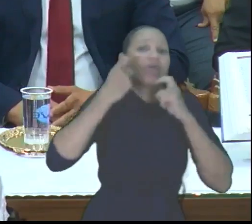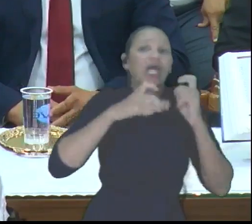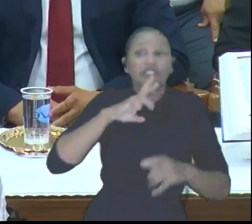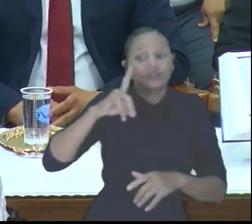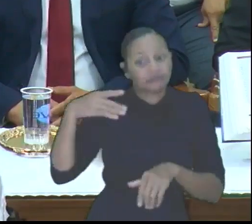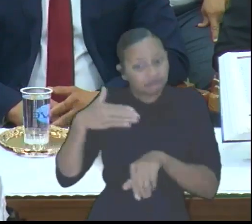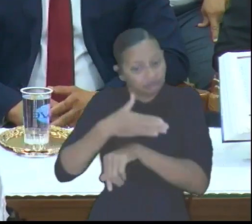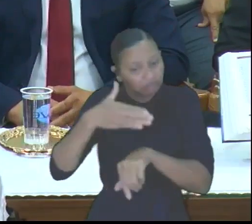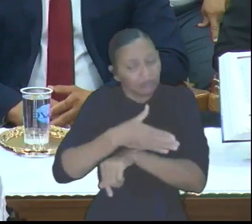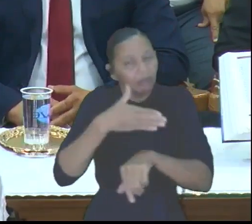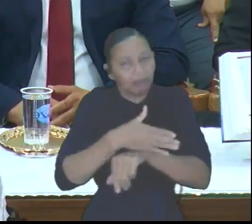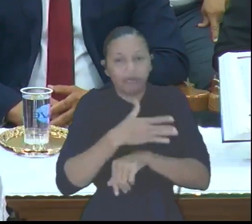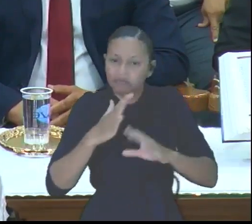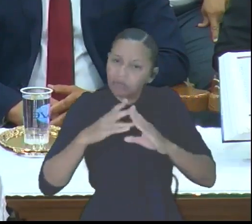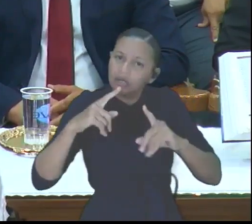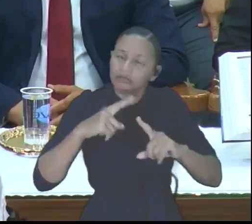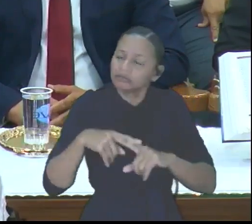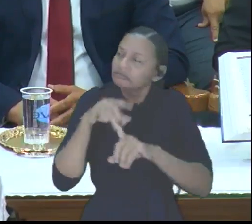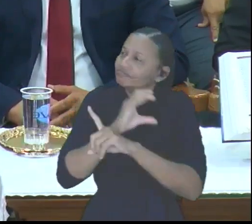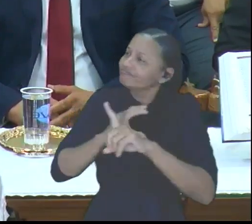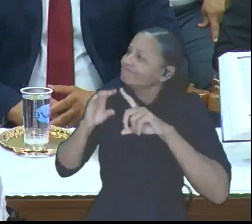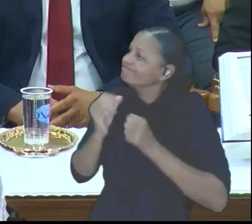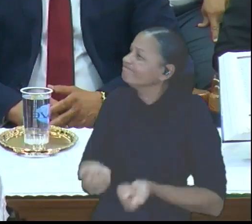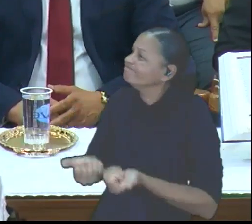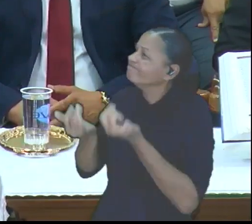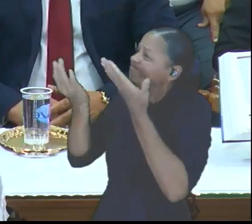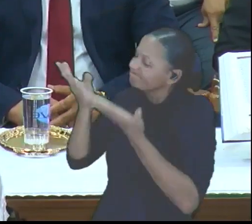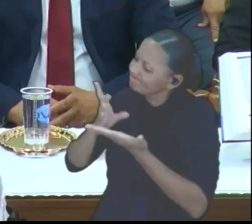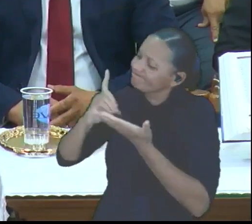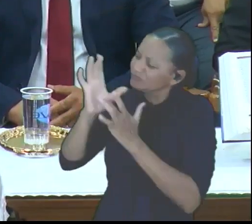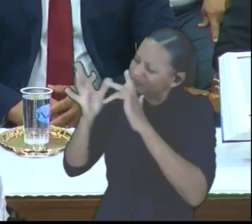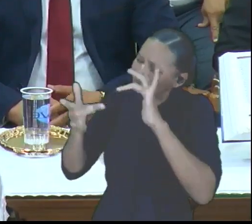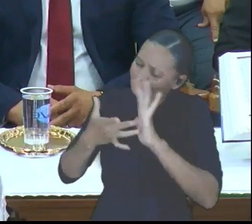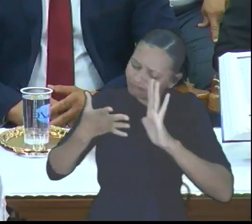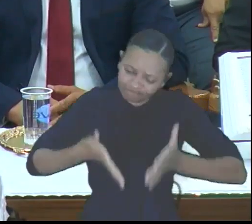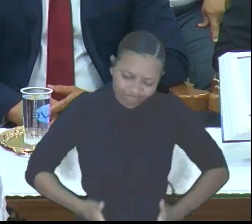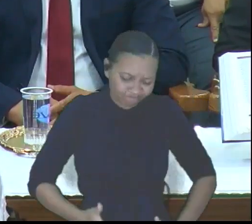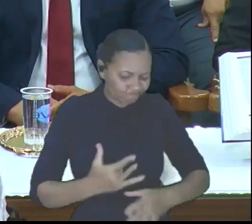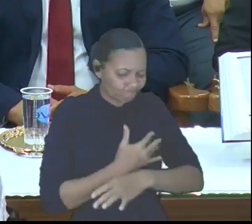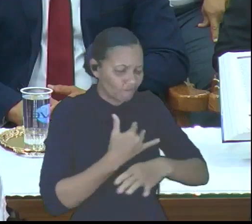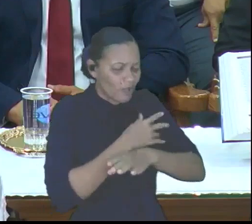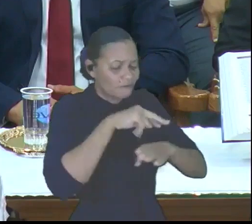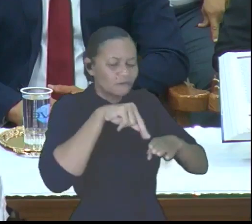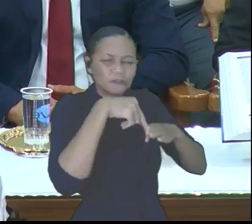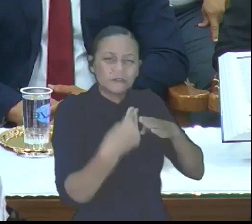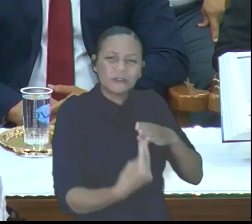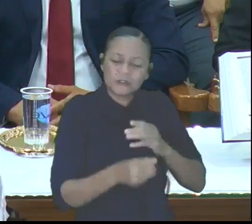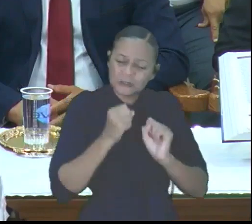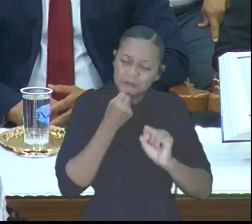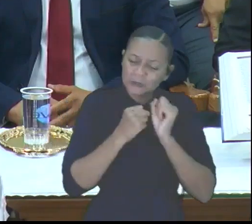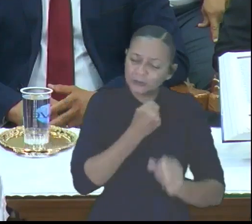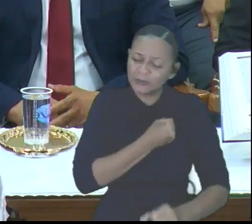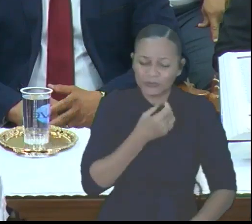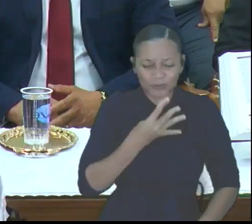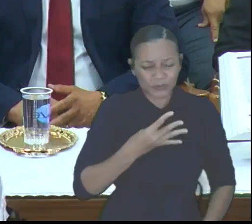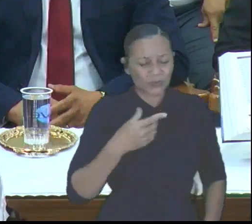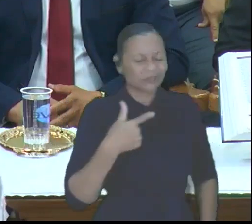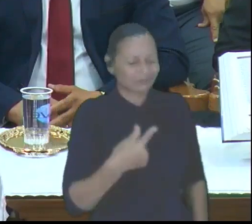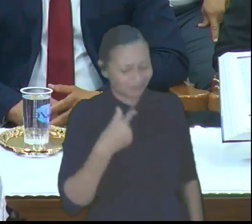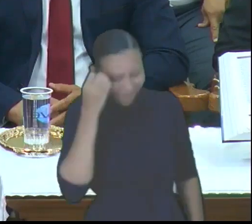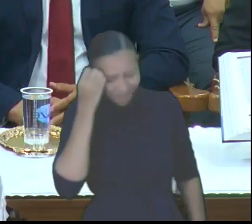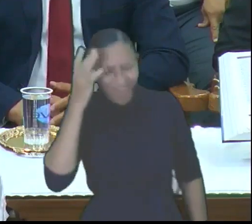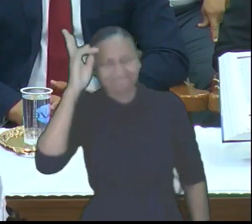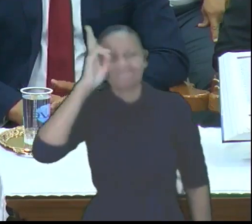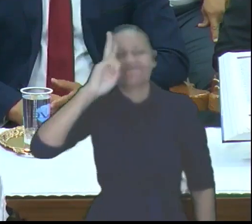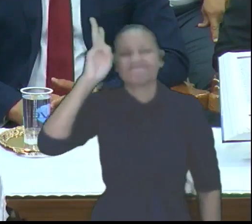na igreja, cultuando a Jesus Cristo de Nazaré. Salmo 42, me veio agora na